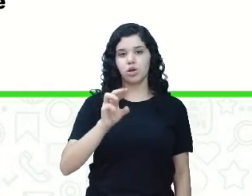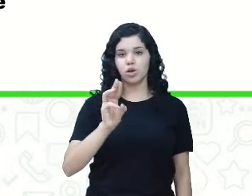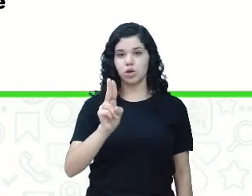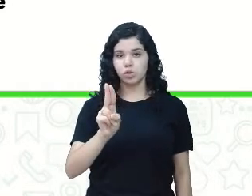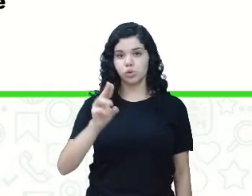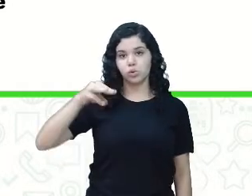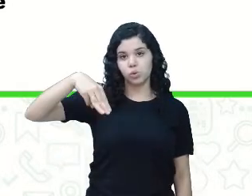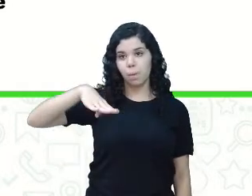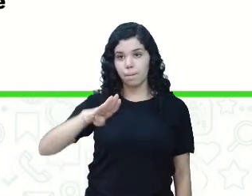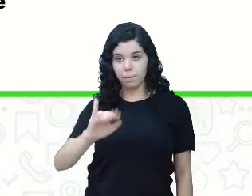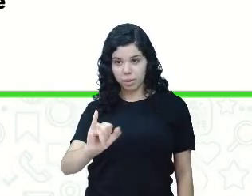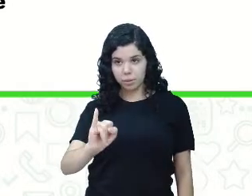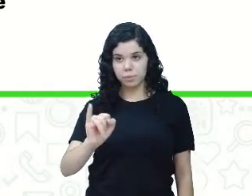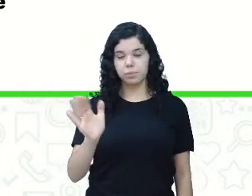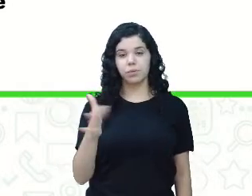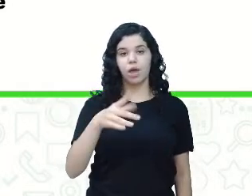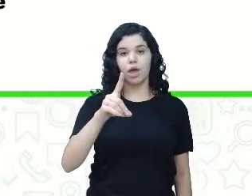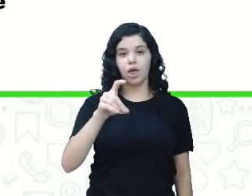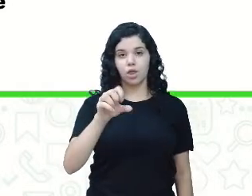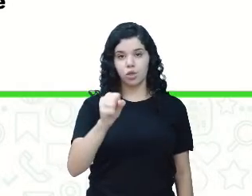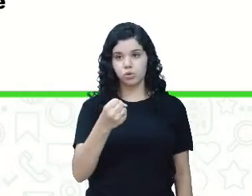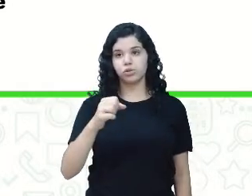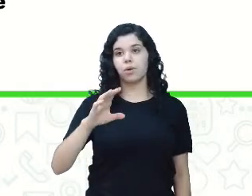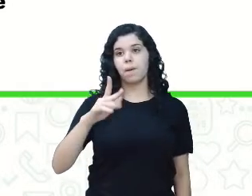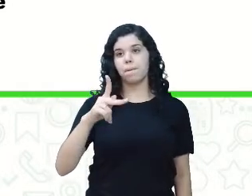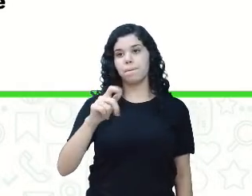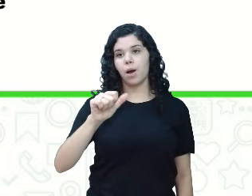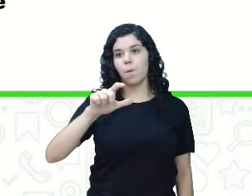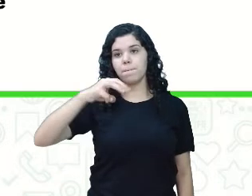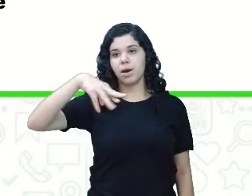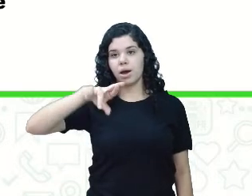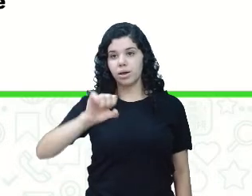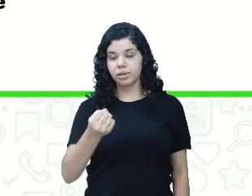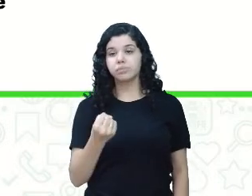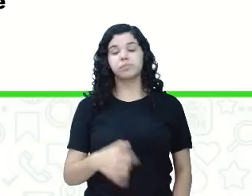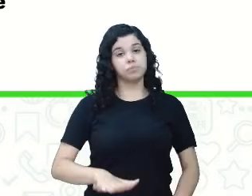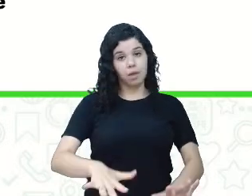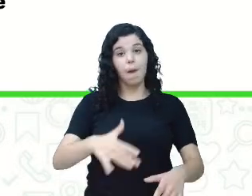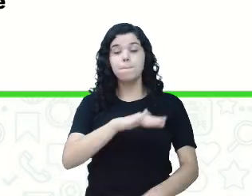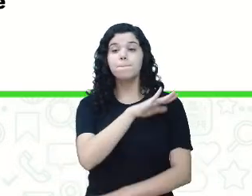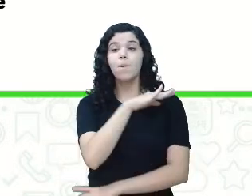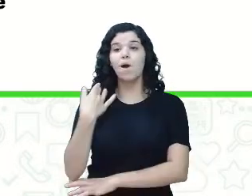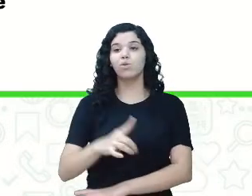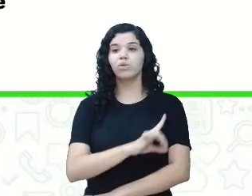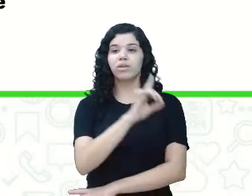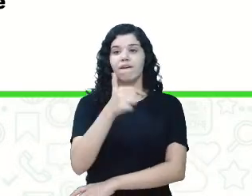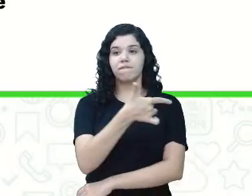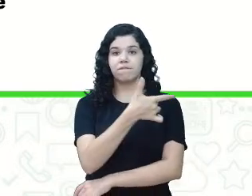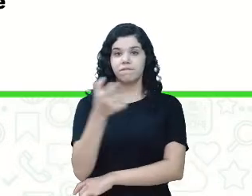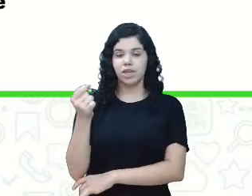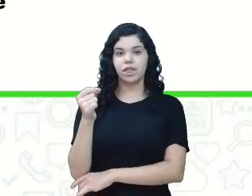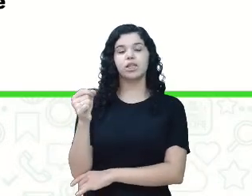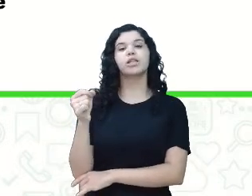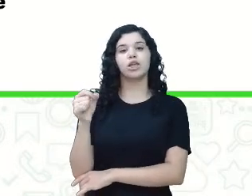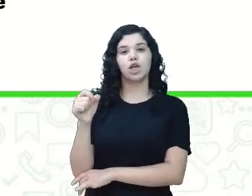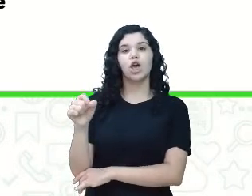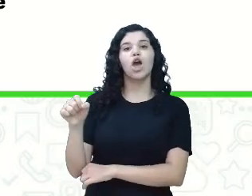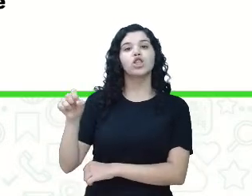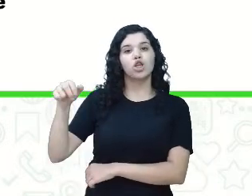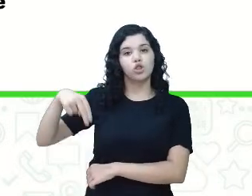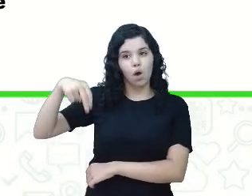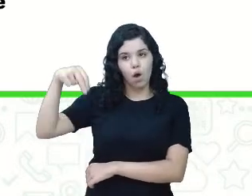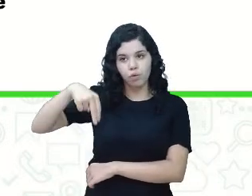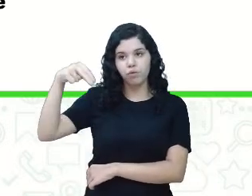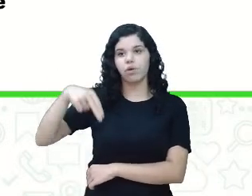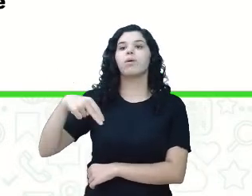que morreu assassinado no dia 20 de novembro, isso mesmo, Dia da Consciência Negra, em